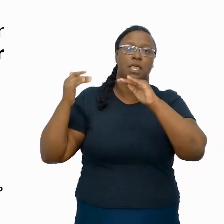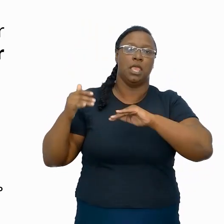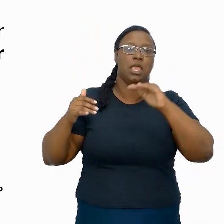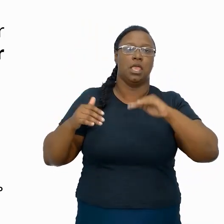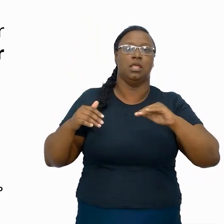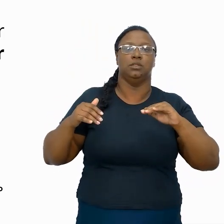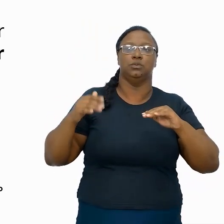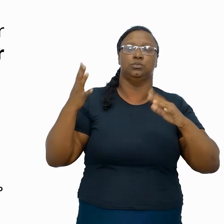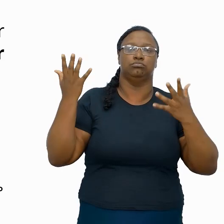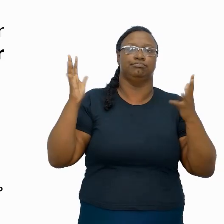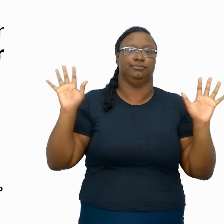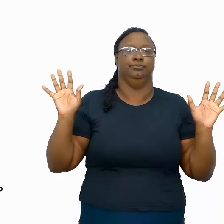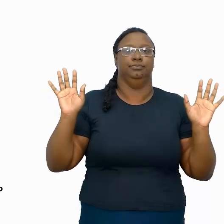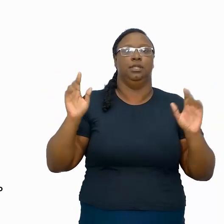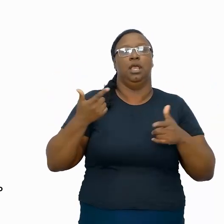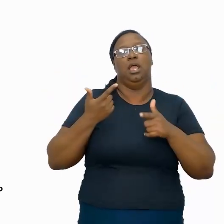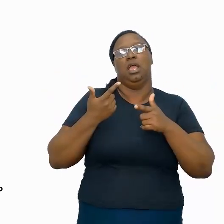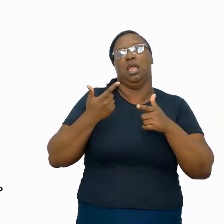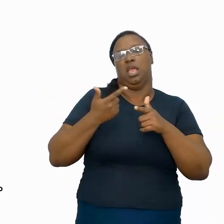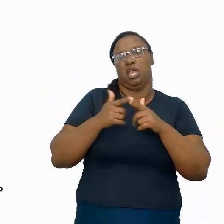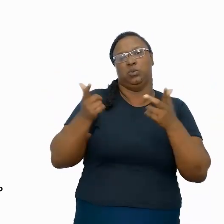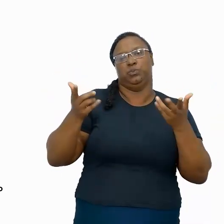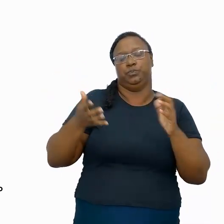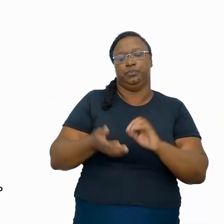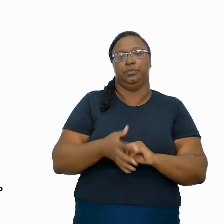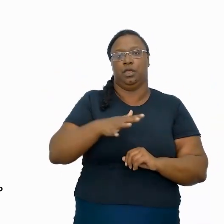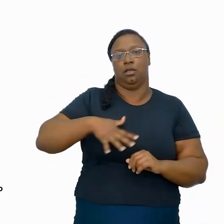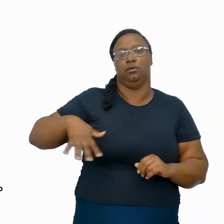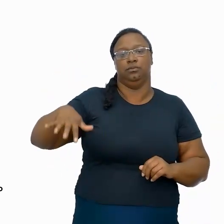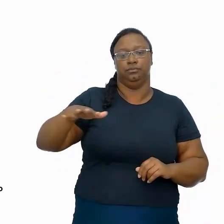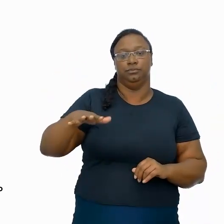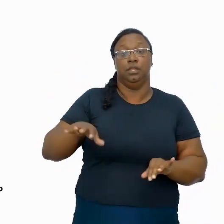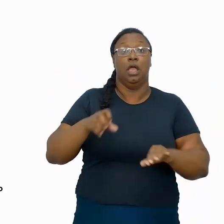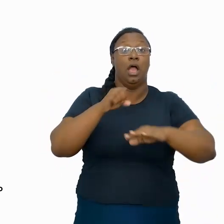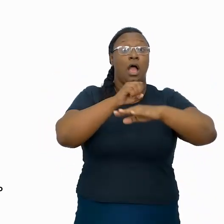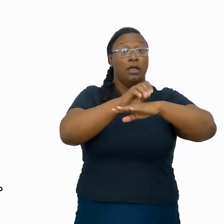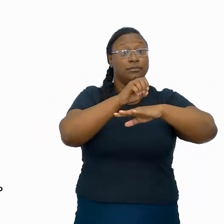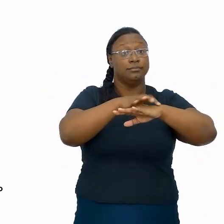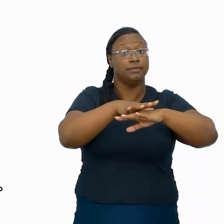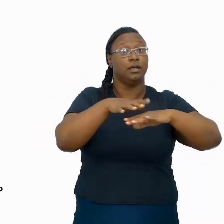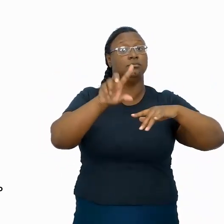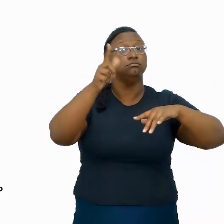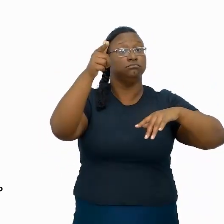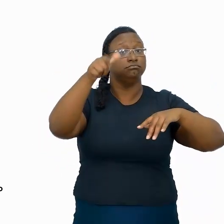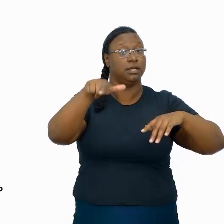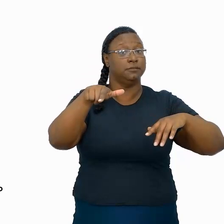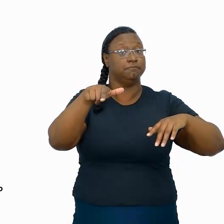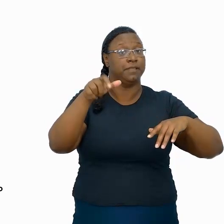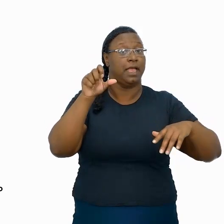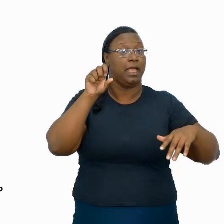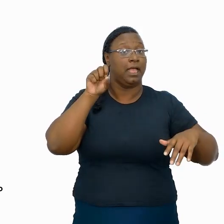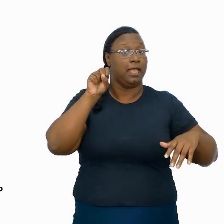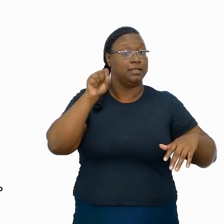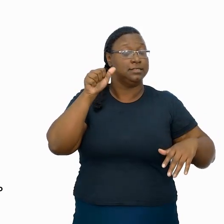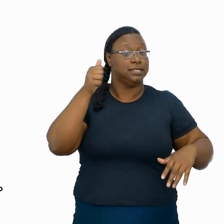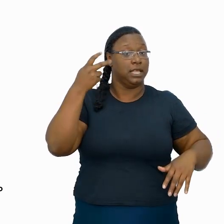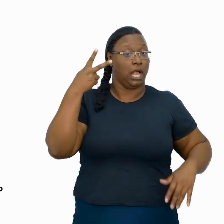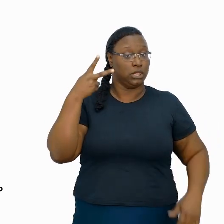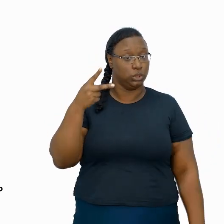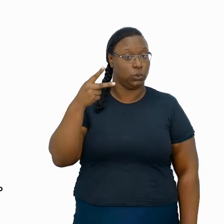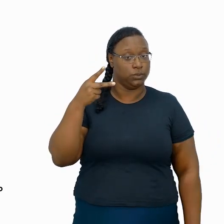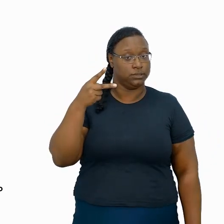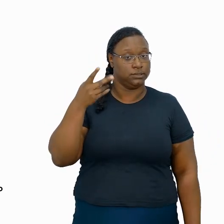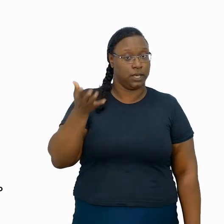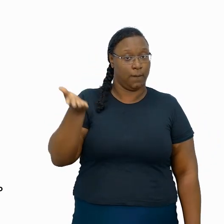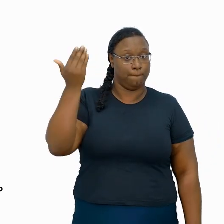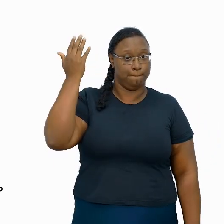Outra sugestão de atividade, né, é retomar uma coisa que nós fizemos lá na SA2, né, na sequência de atividades